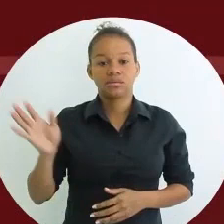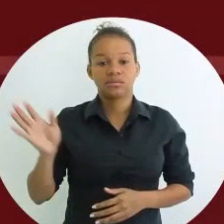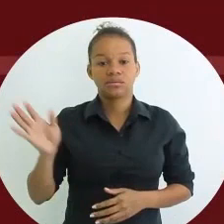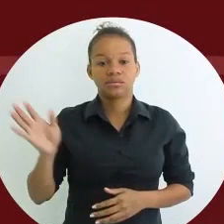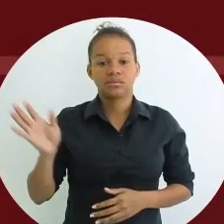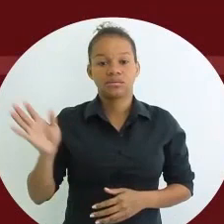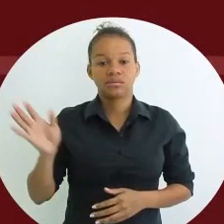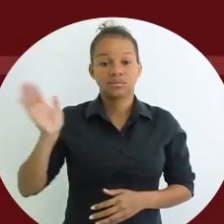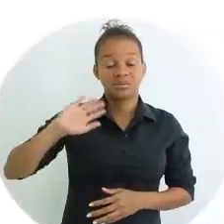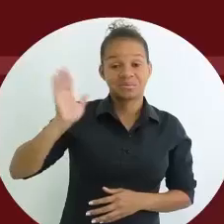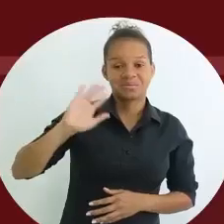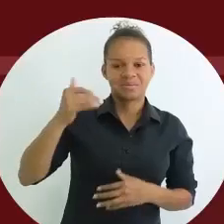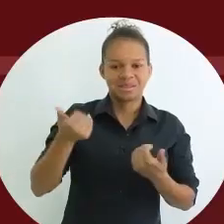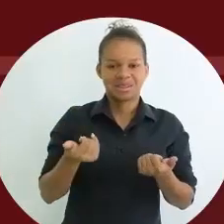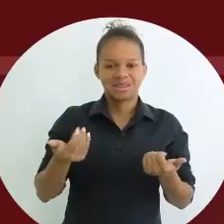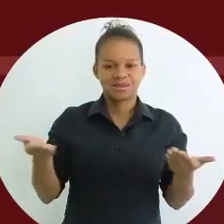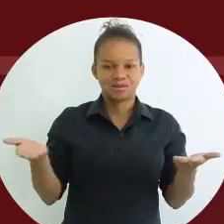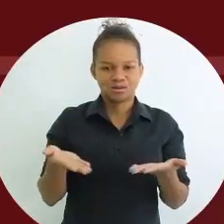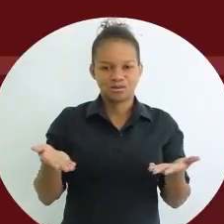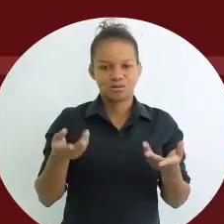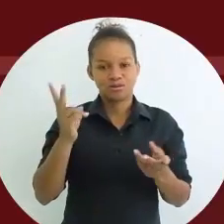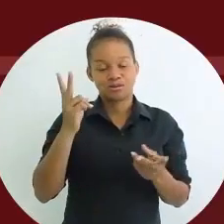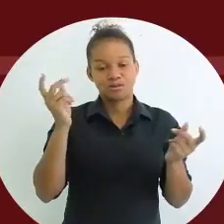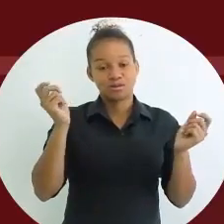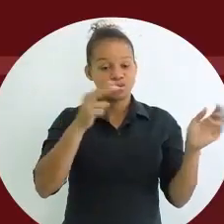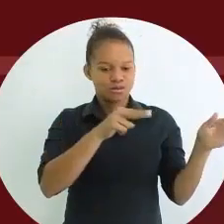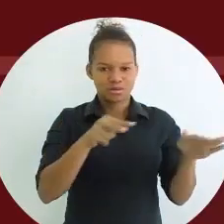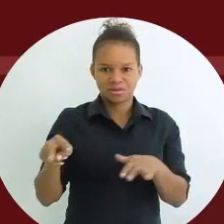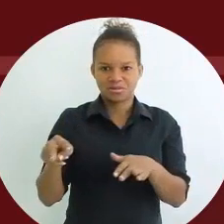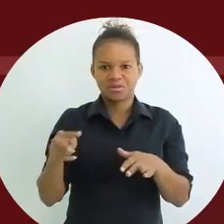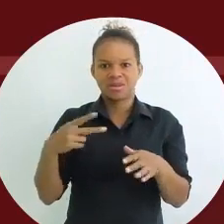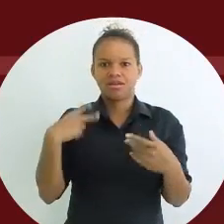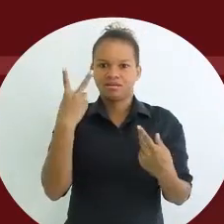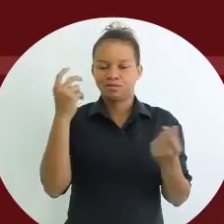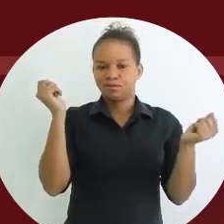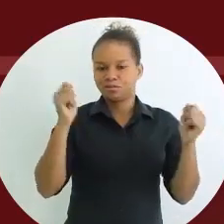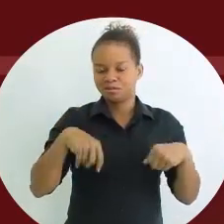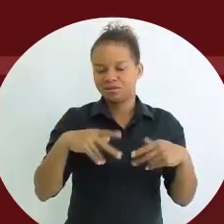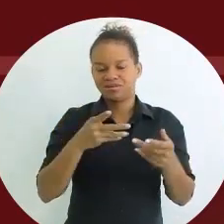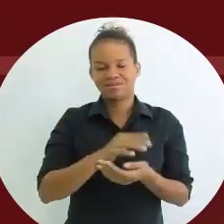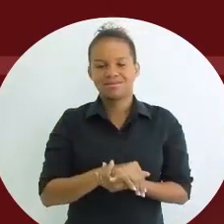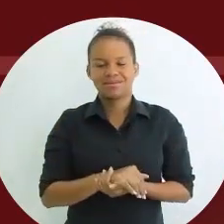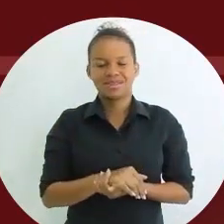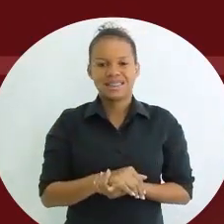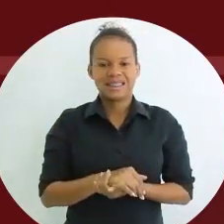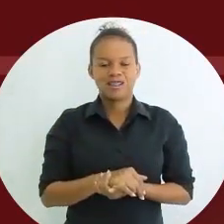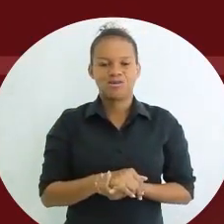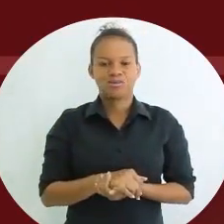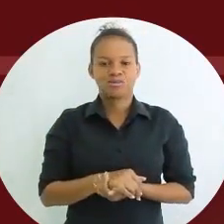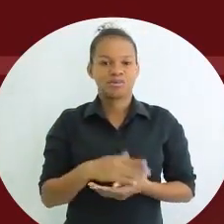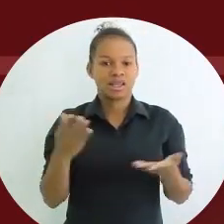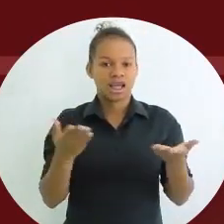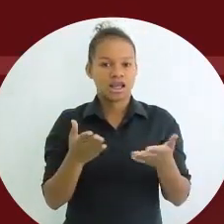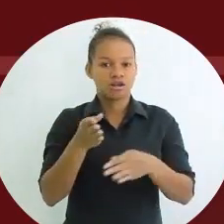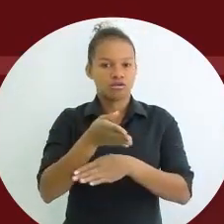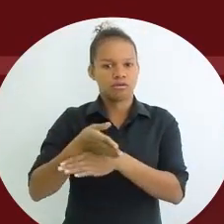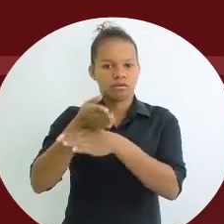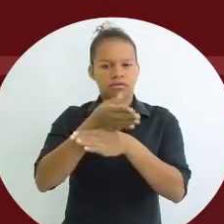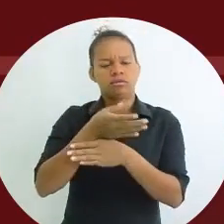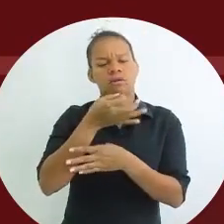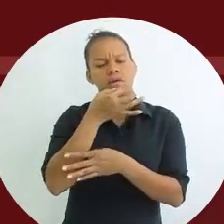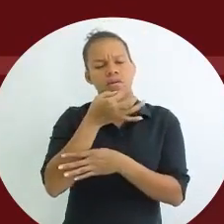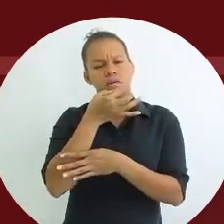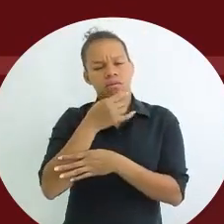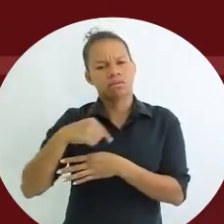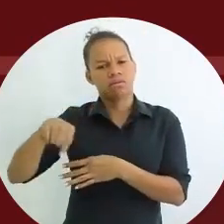para cima. Estamos na nossa segunda semana, na nossa segunda competência, e nesse vídeo eu queria comentar